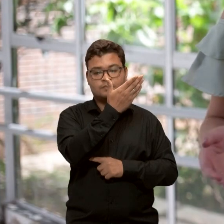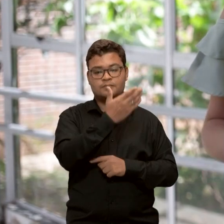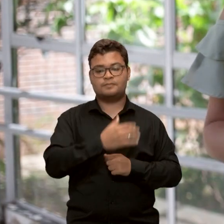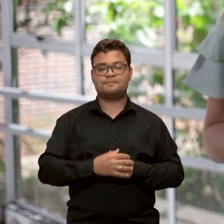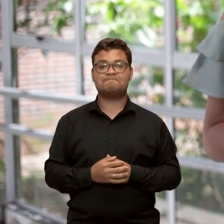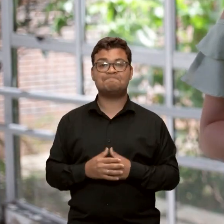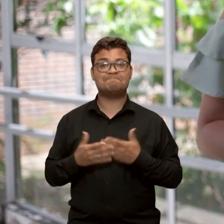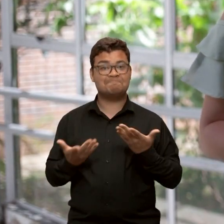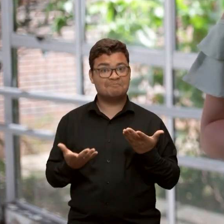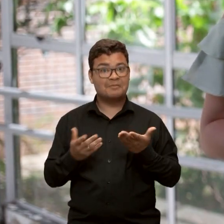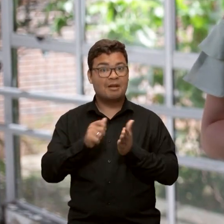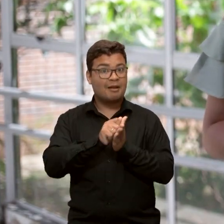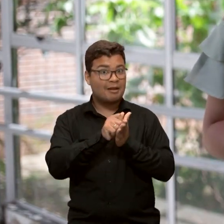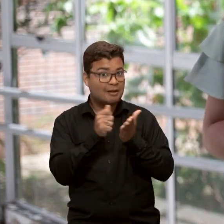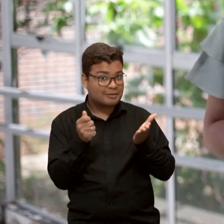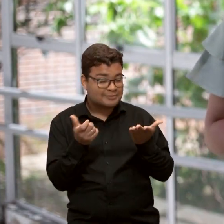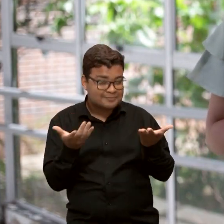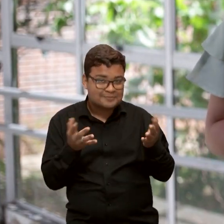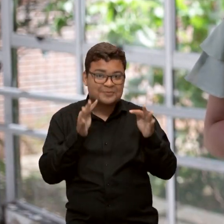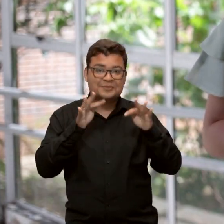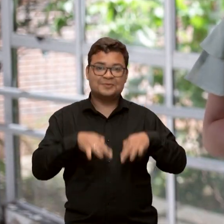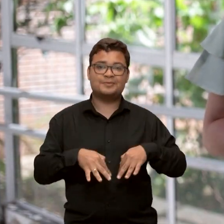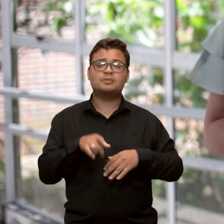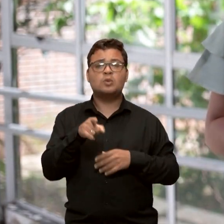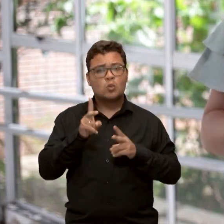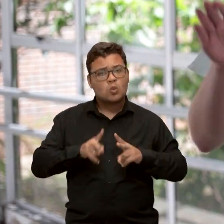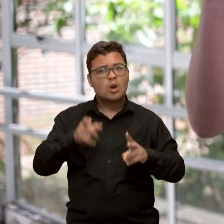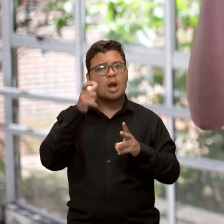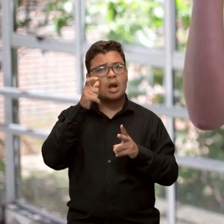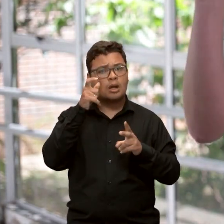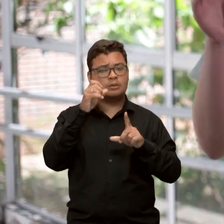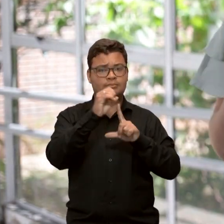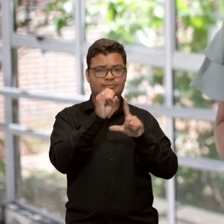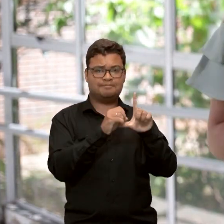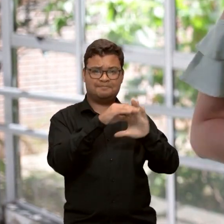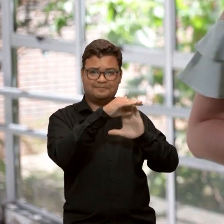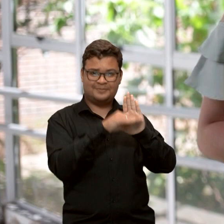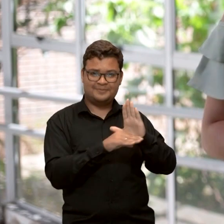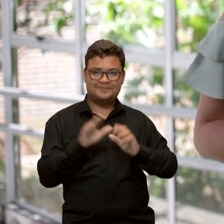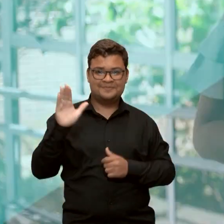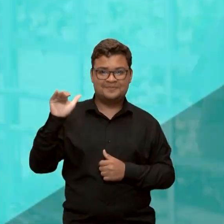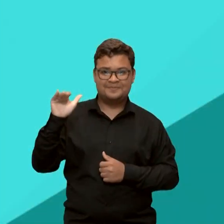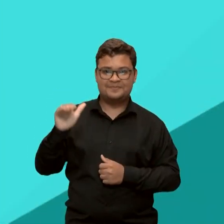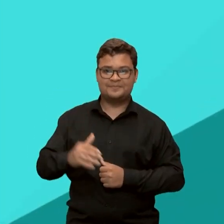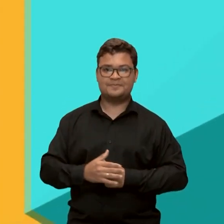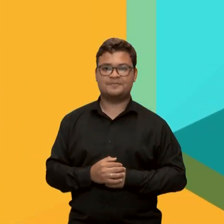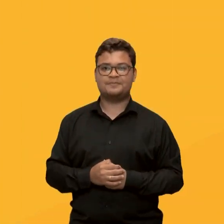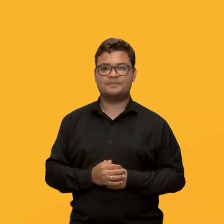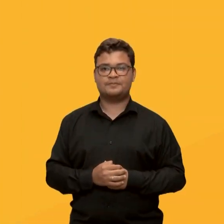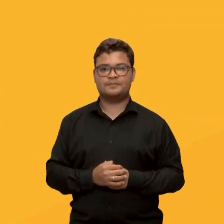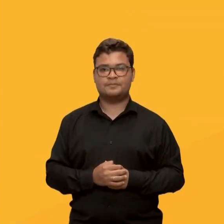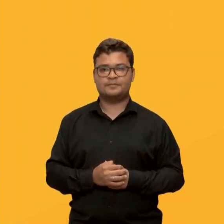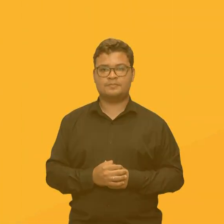pesquisa e você tem até o dia 6 de fevereiro para se inscrever. Para acessar o edital, acesse